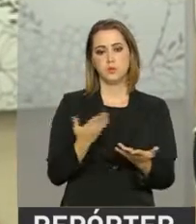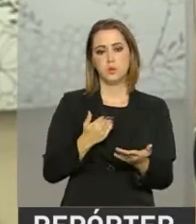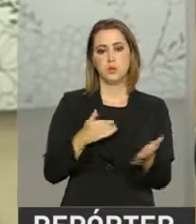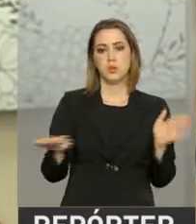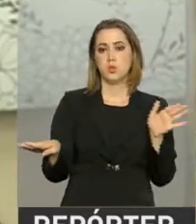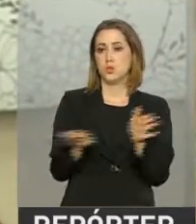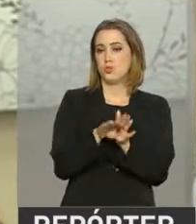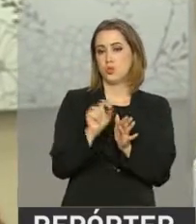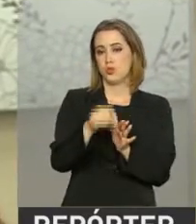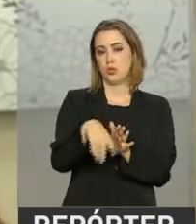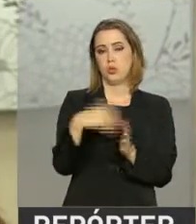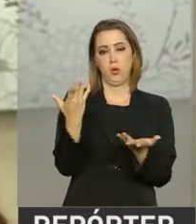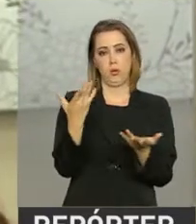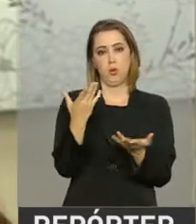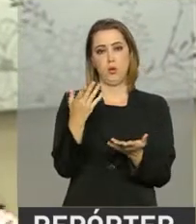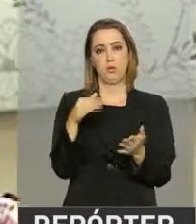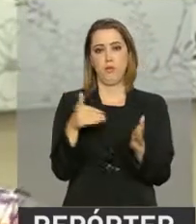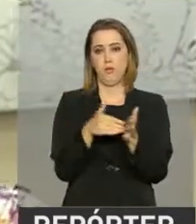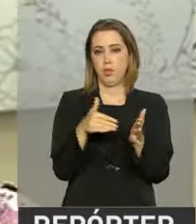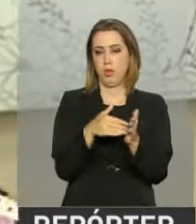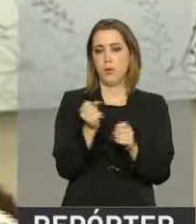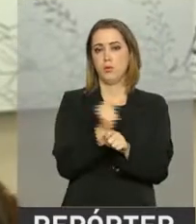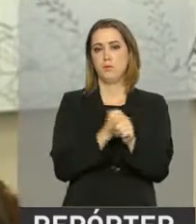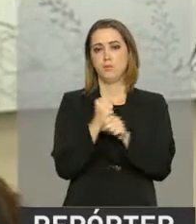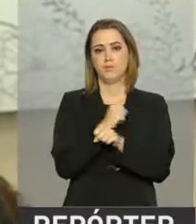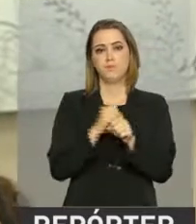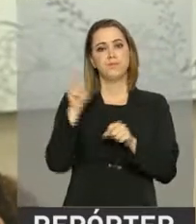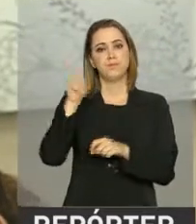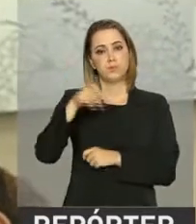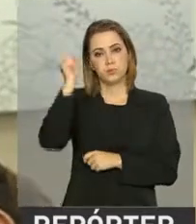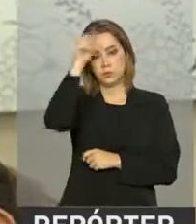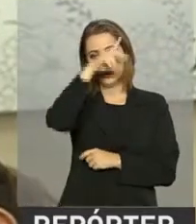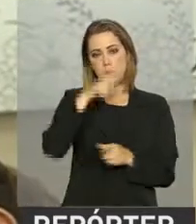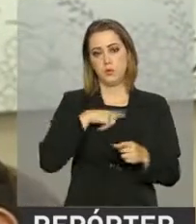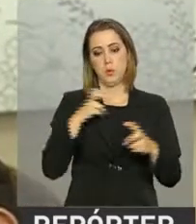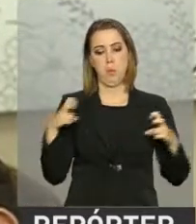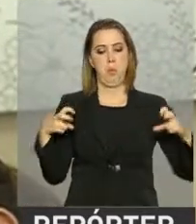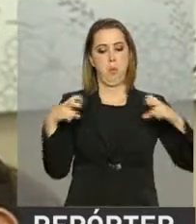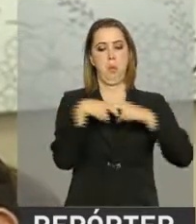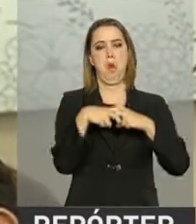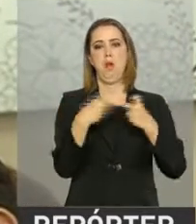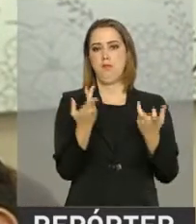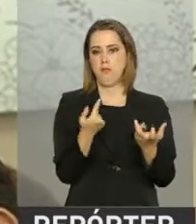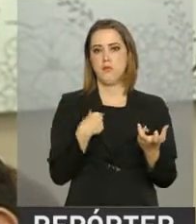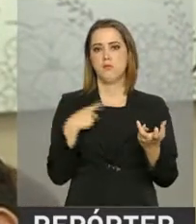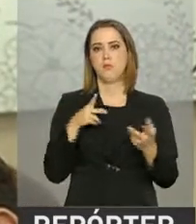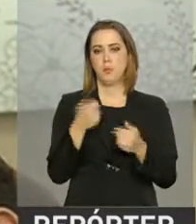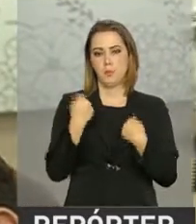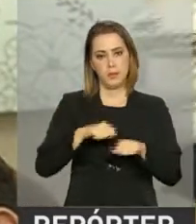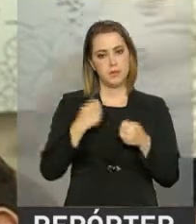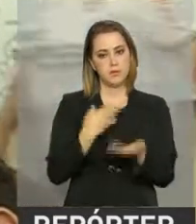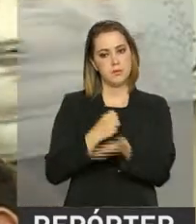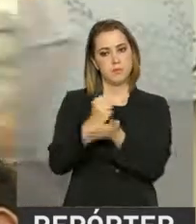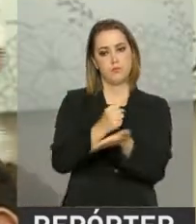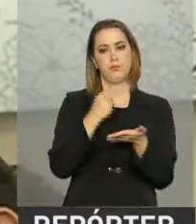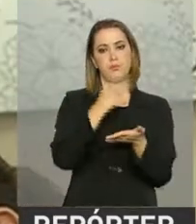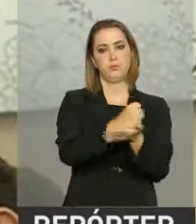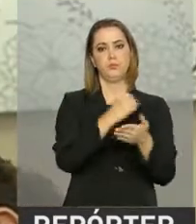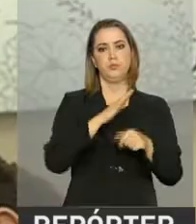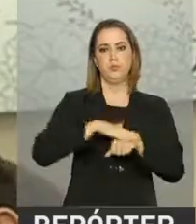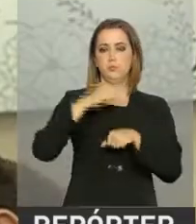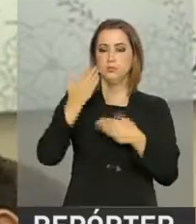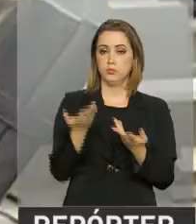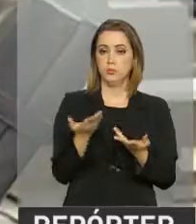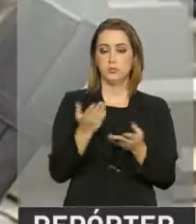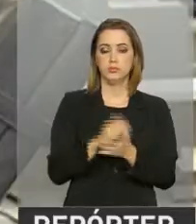do ano fica ainda mais difícil pra fechar essa conta os acidentes aumentam e as doações de sangue ficam ainda mais